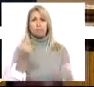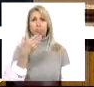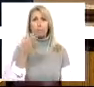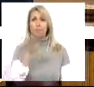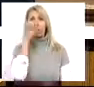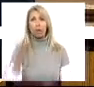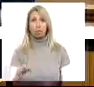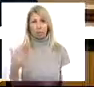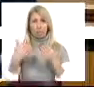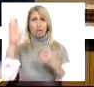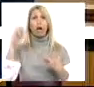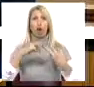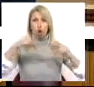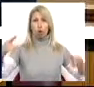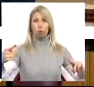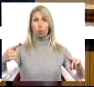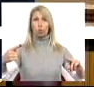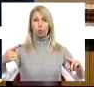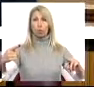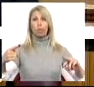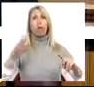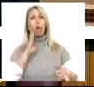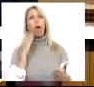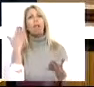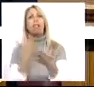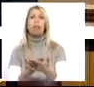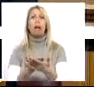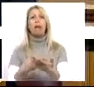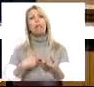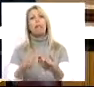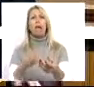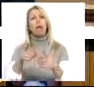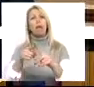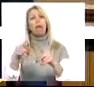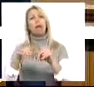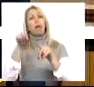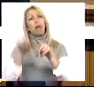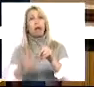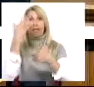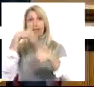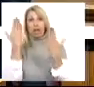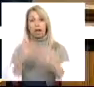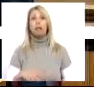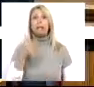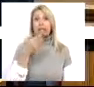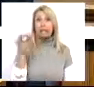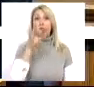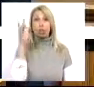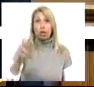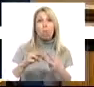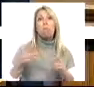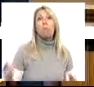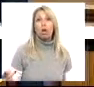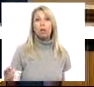dos municípios terem dado tolerância de ponto nesse dia. Portanto, 70% dos municípios não foram na conversa